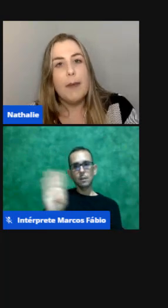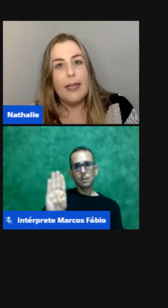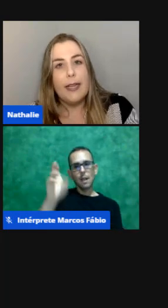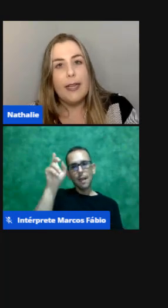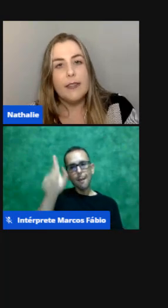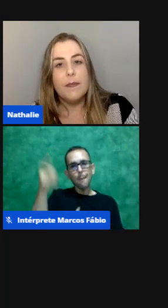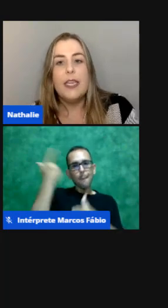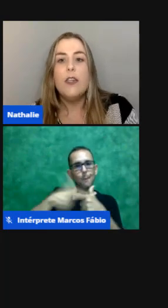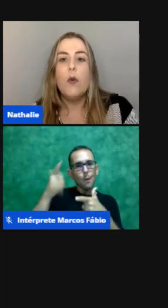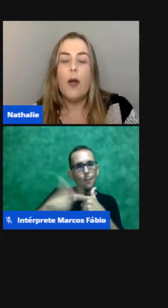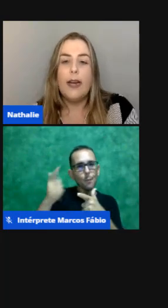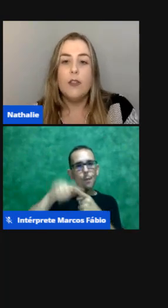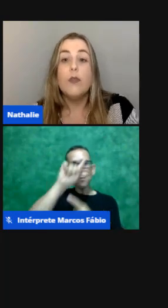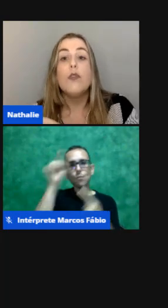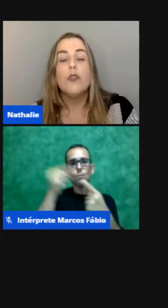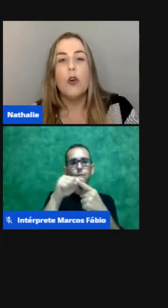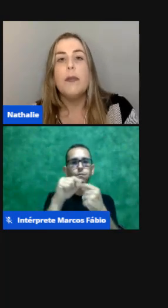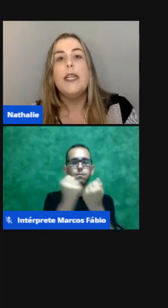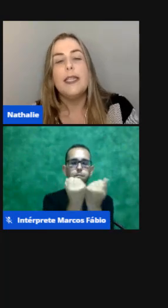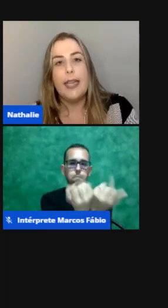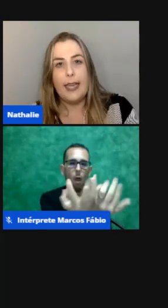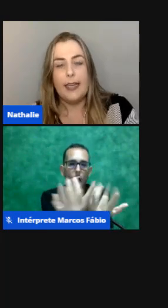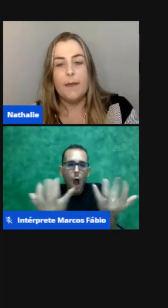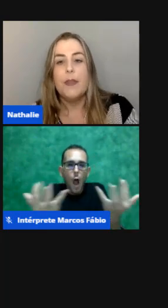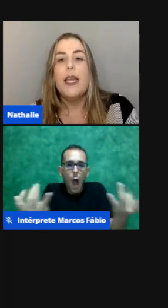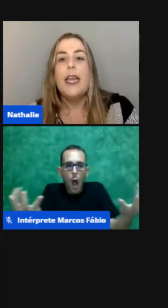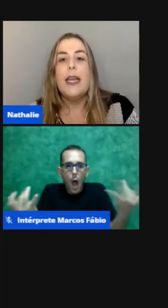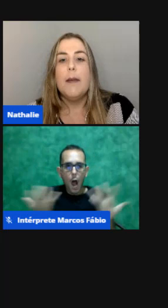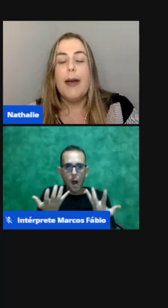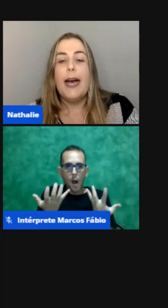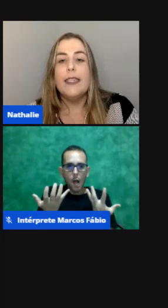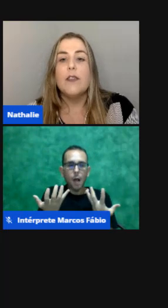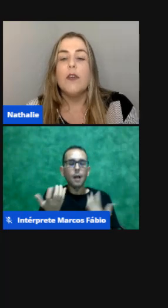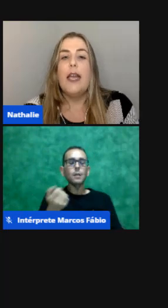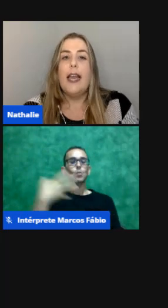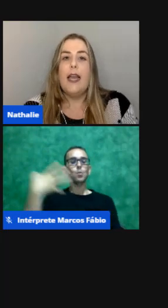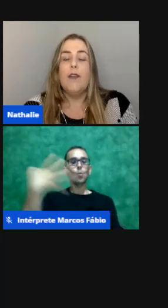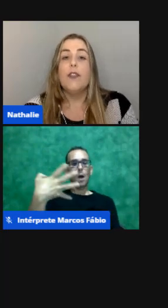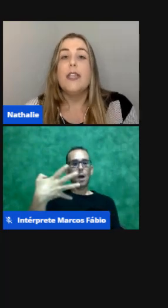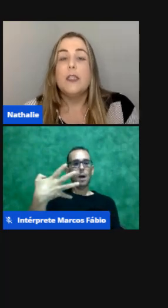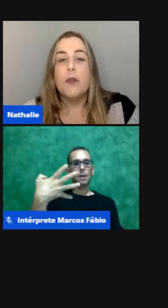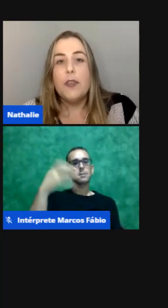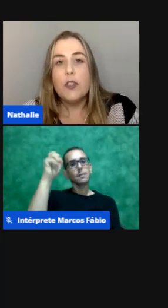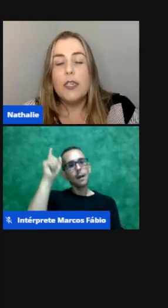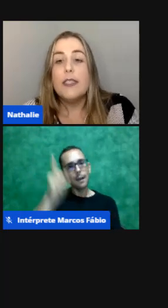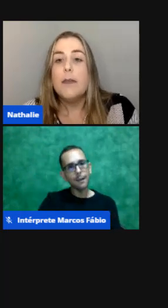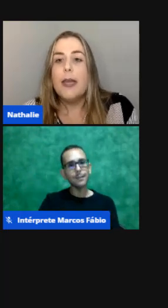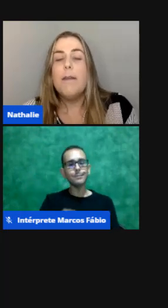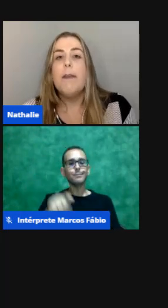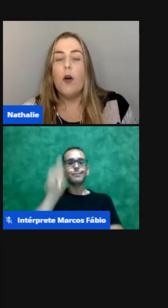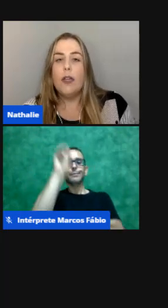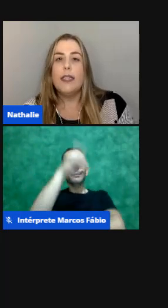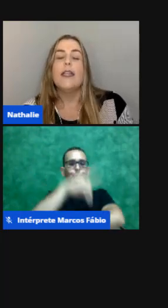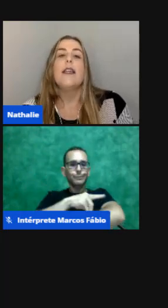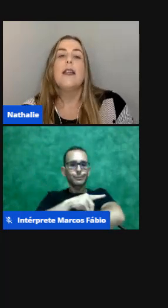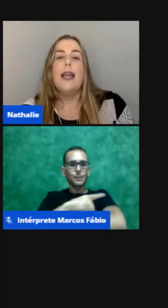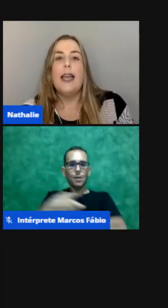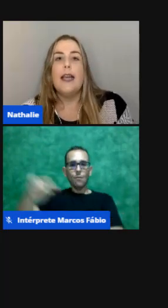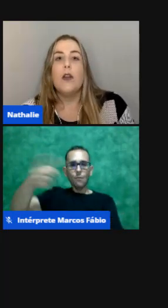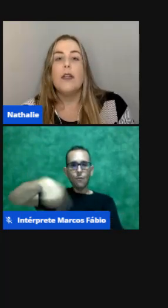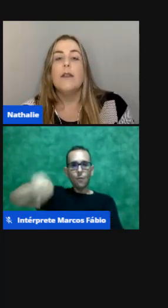as queimadas, e no quarto, sobre dengue. Mas vocês, professores, também